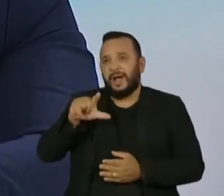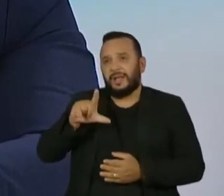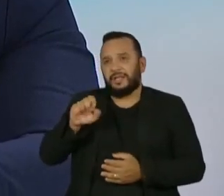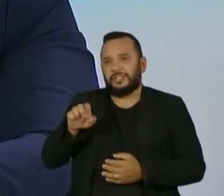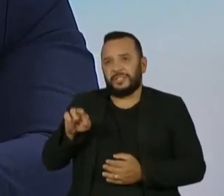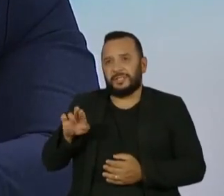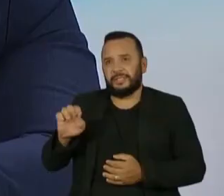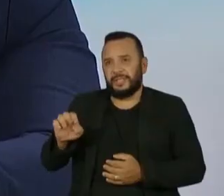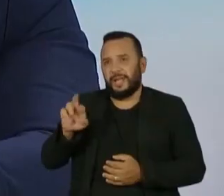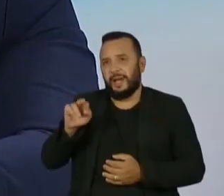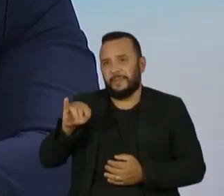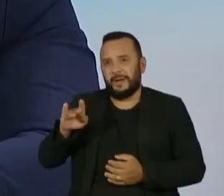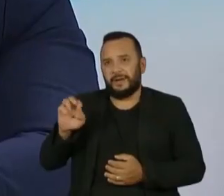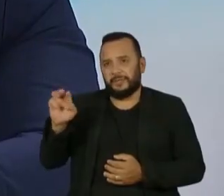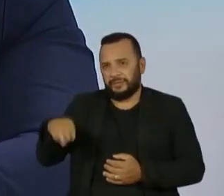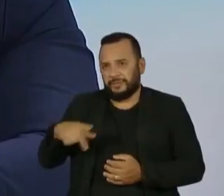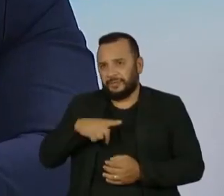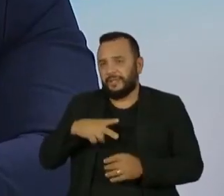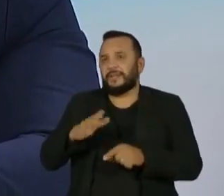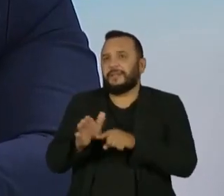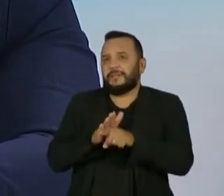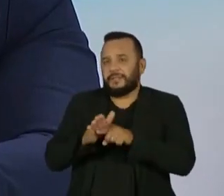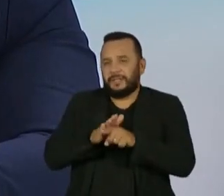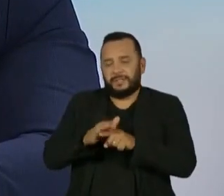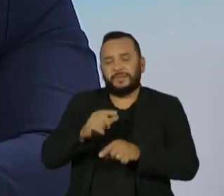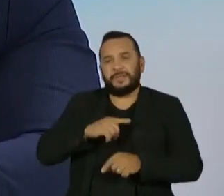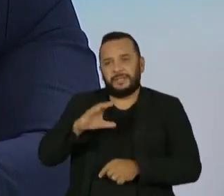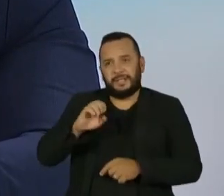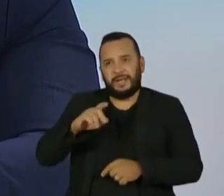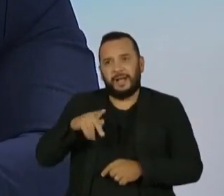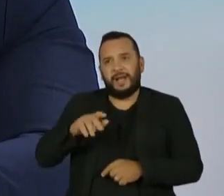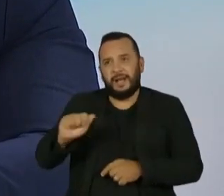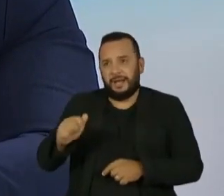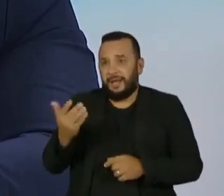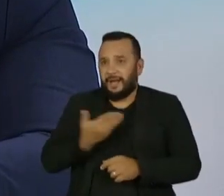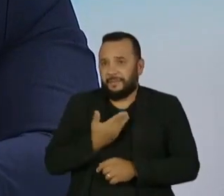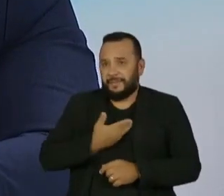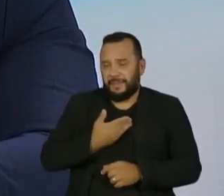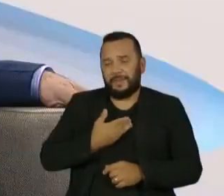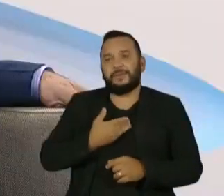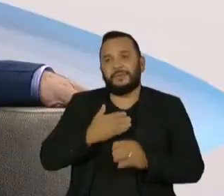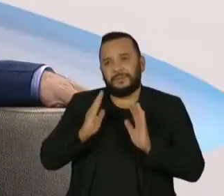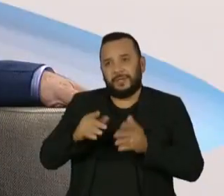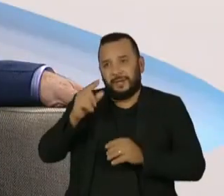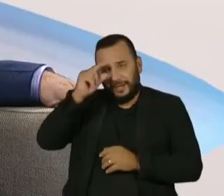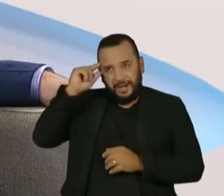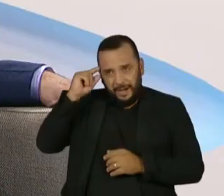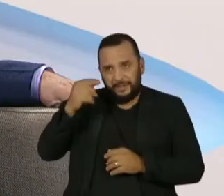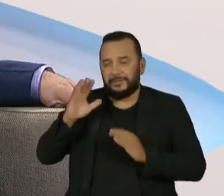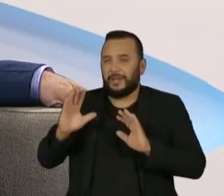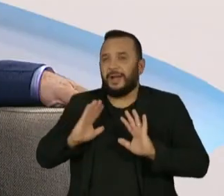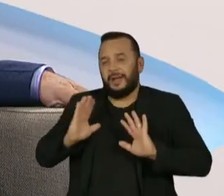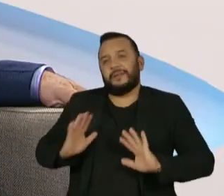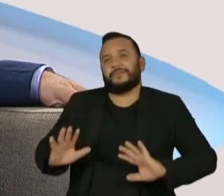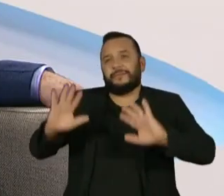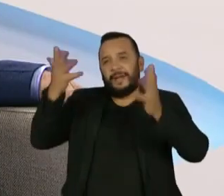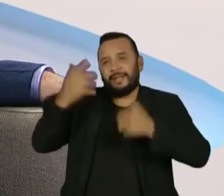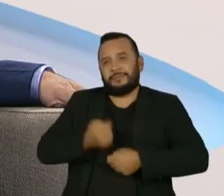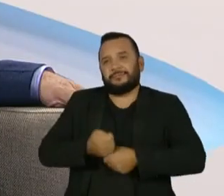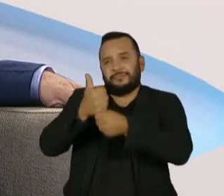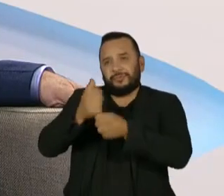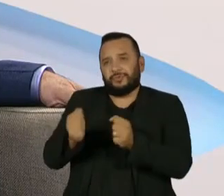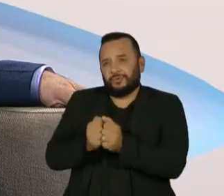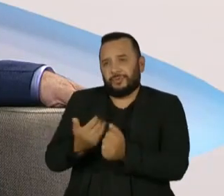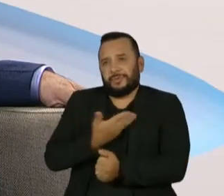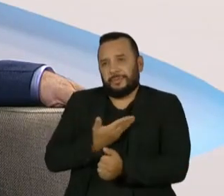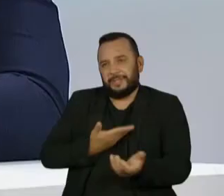alvo de investigações tocadas pela SECAI, amigo pessoal de Carlos Bolsonaro, passaram Réveillon juntos, tem várias fotos em momentos